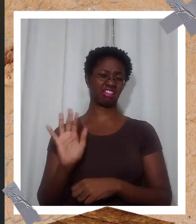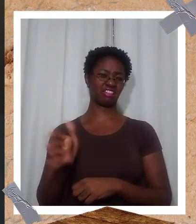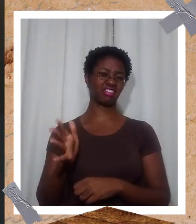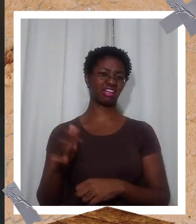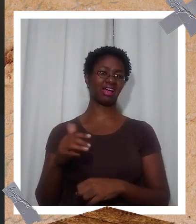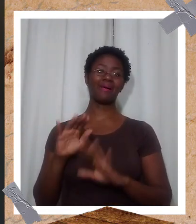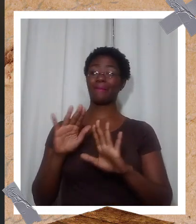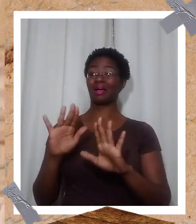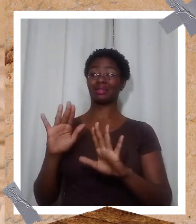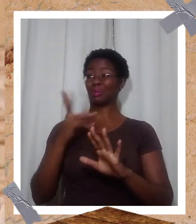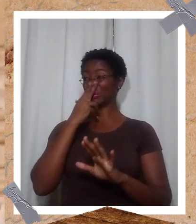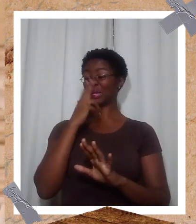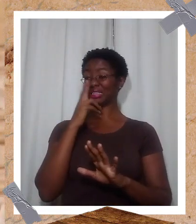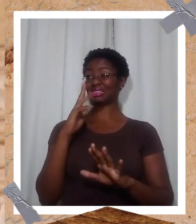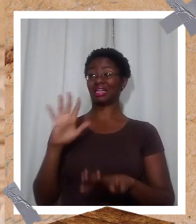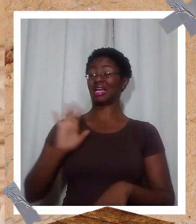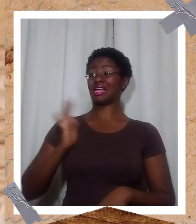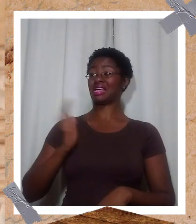que eu tenho.